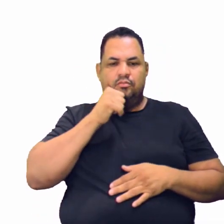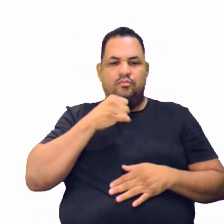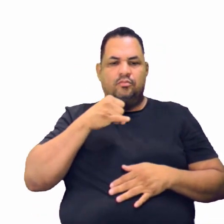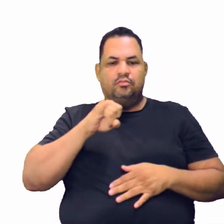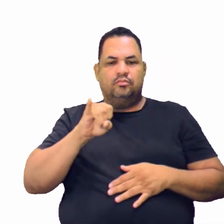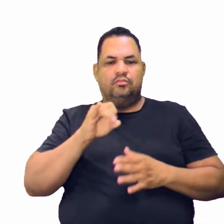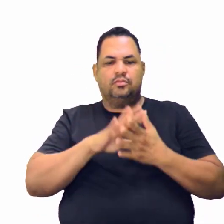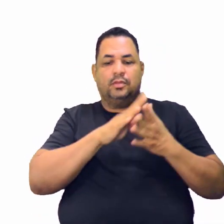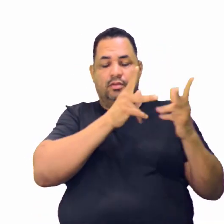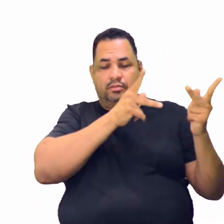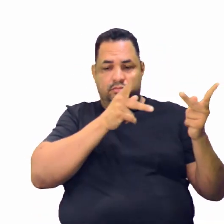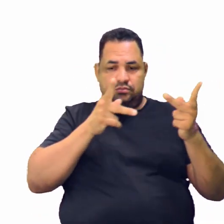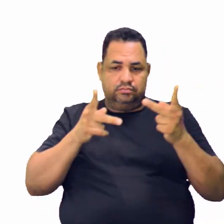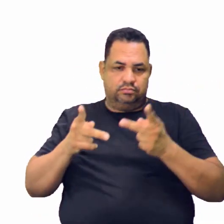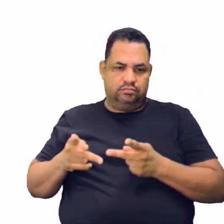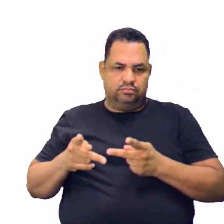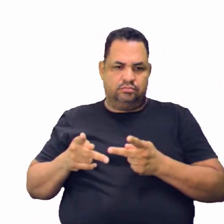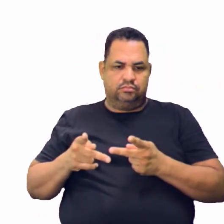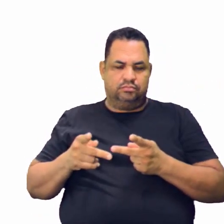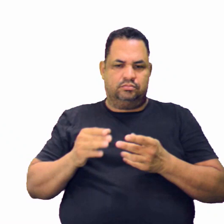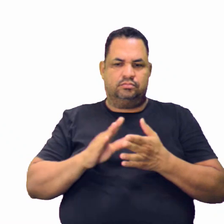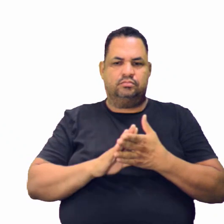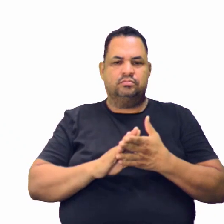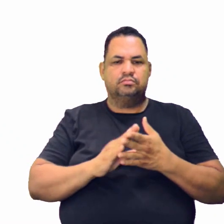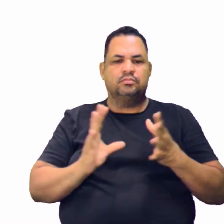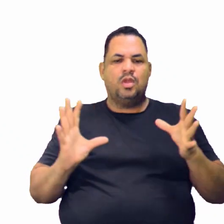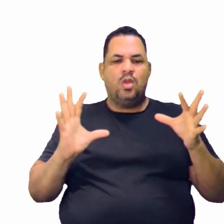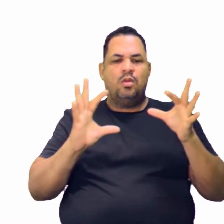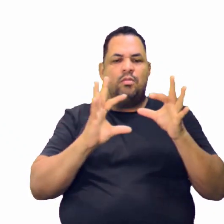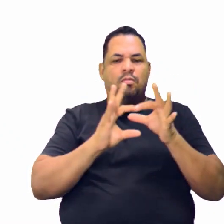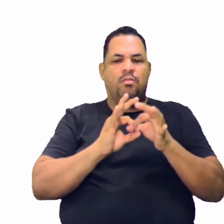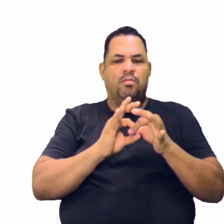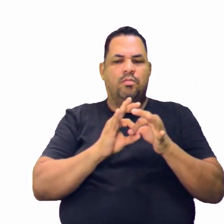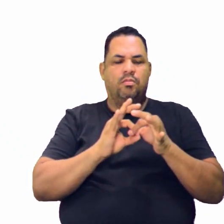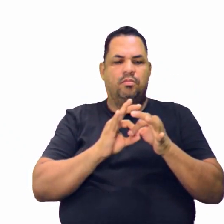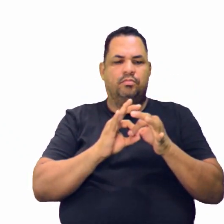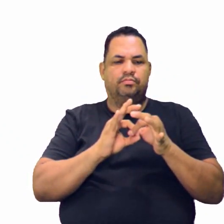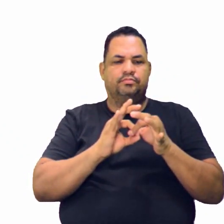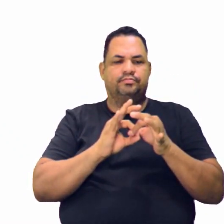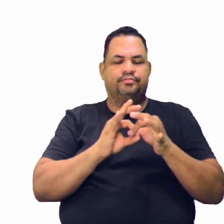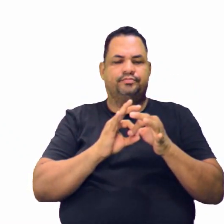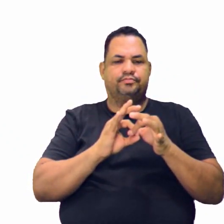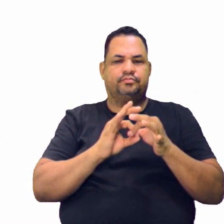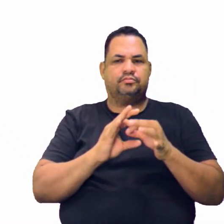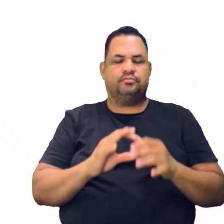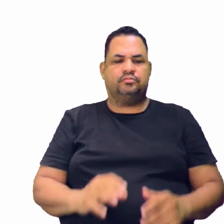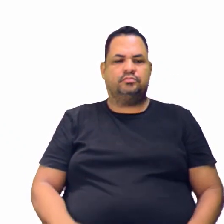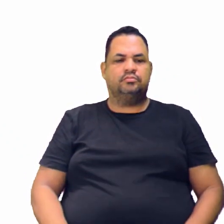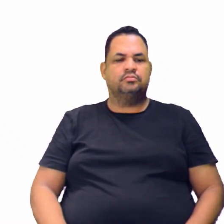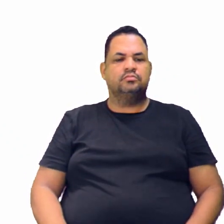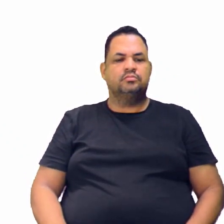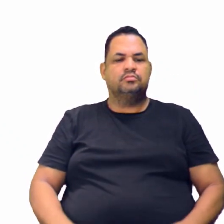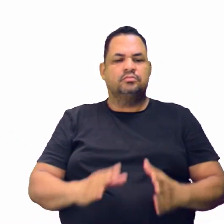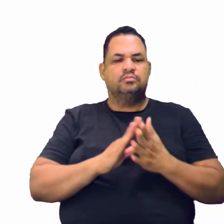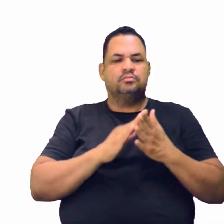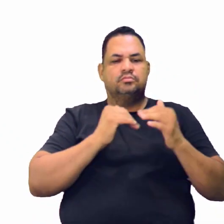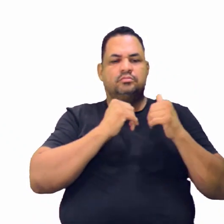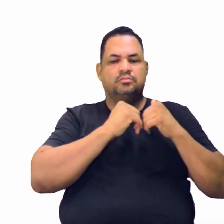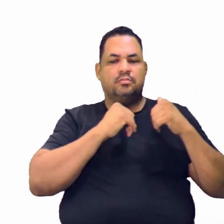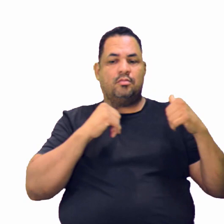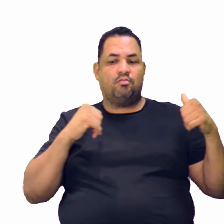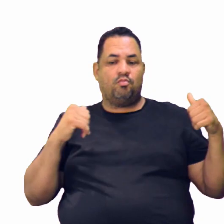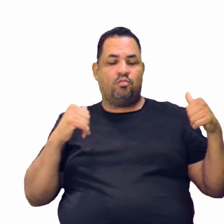se você for visitá-la. Olha só, a conjunção aqui, né, condicional.